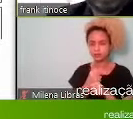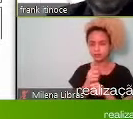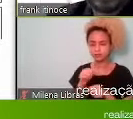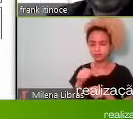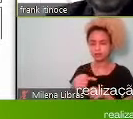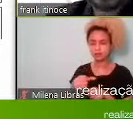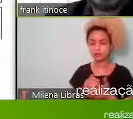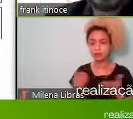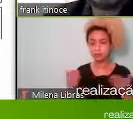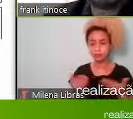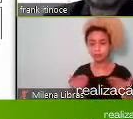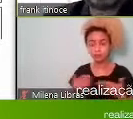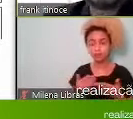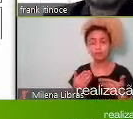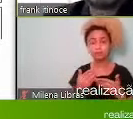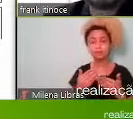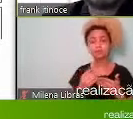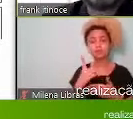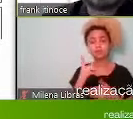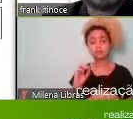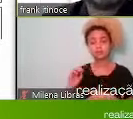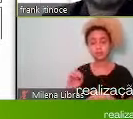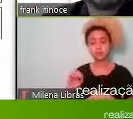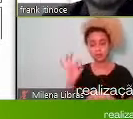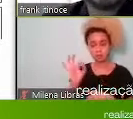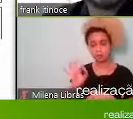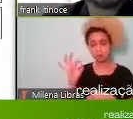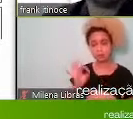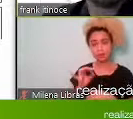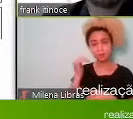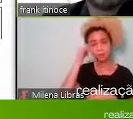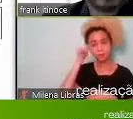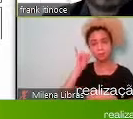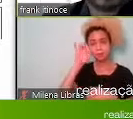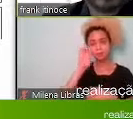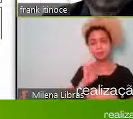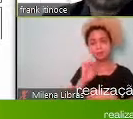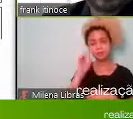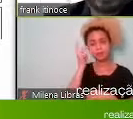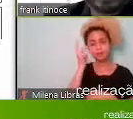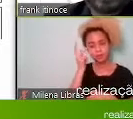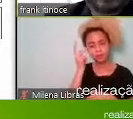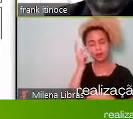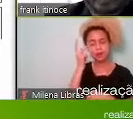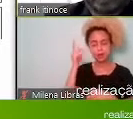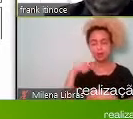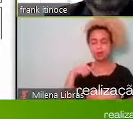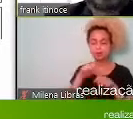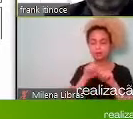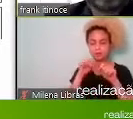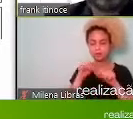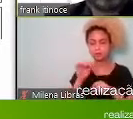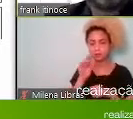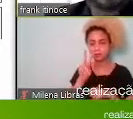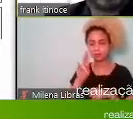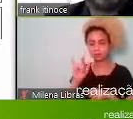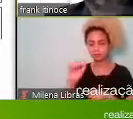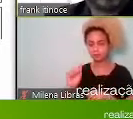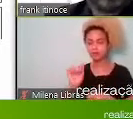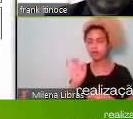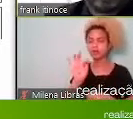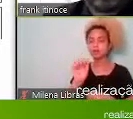E hoje, praticamente 100% do sistema de prevenção do estado de São Paulo está dentro do sistema Via Fácil. Então, aqui